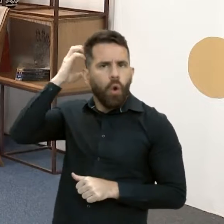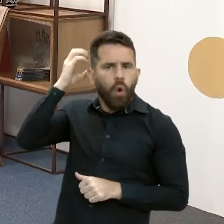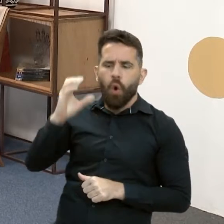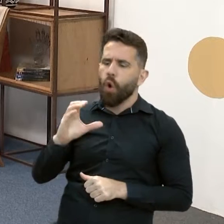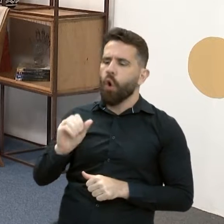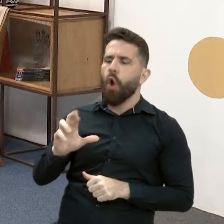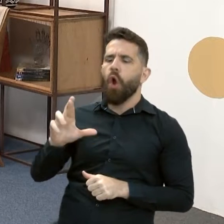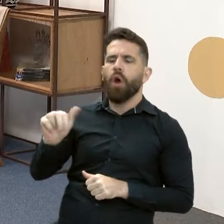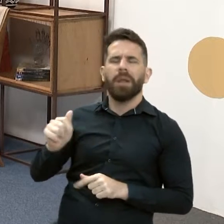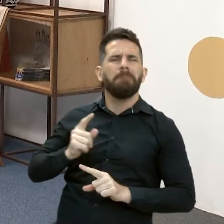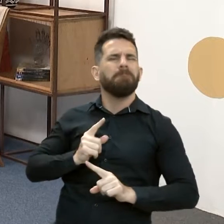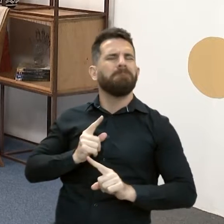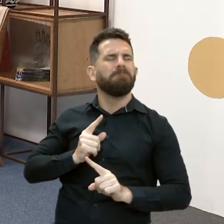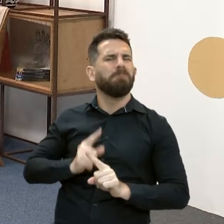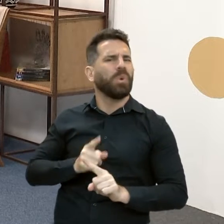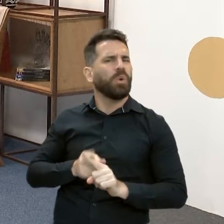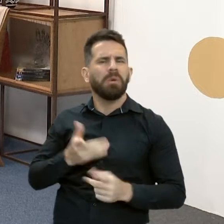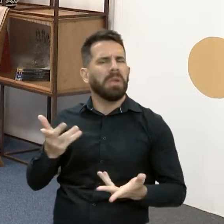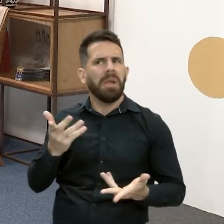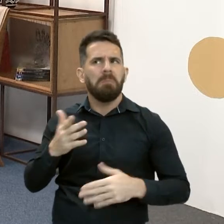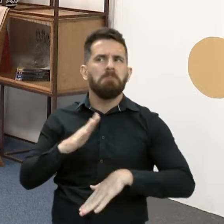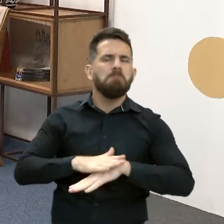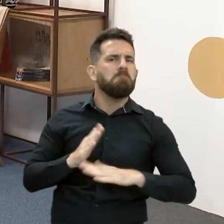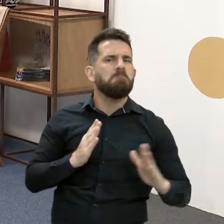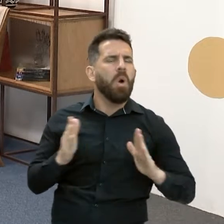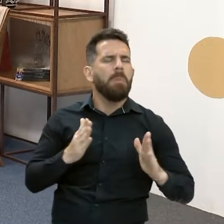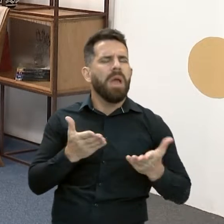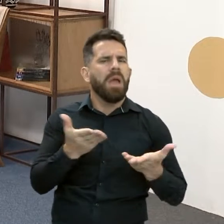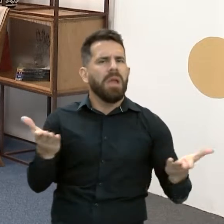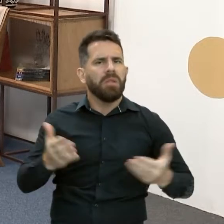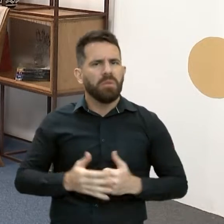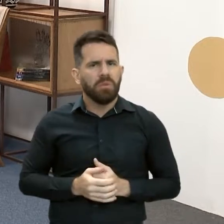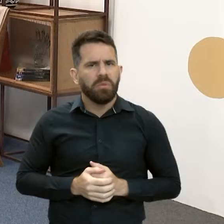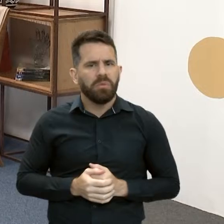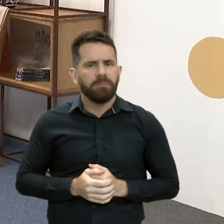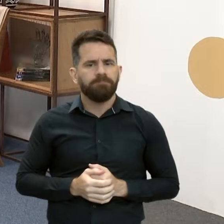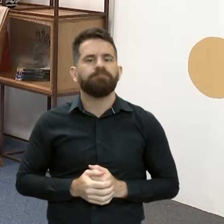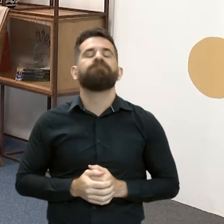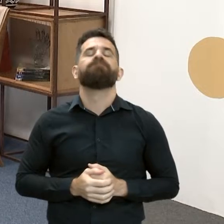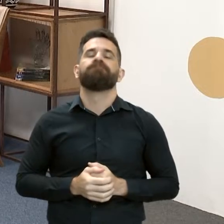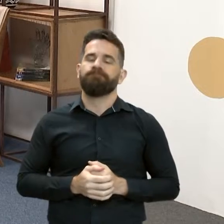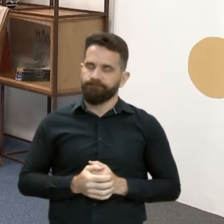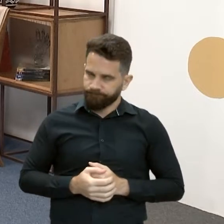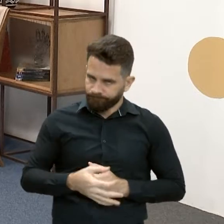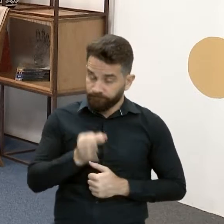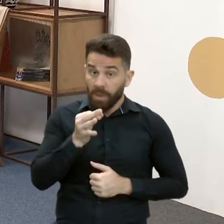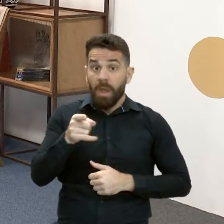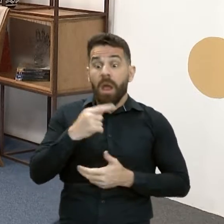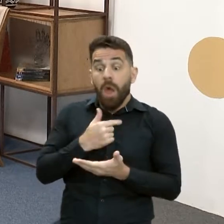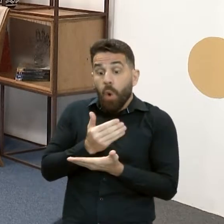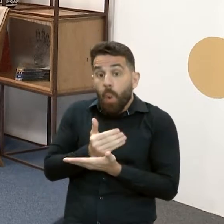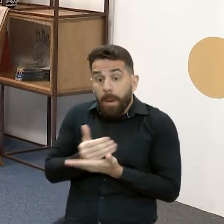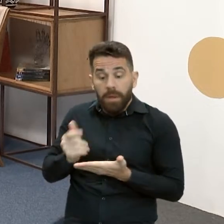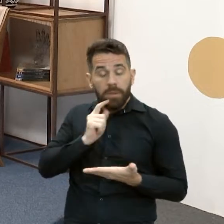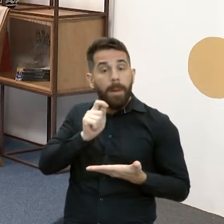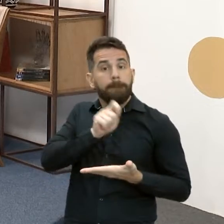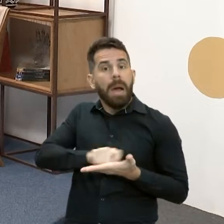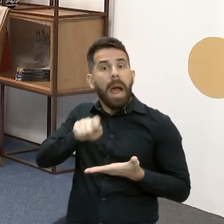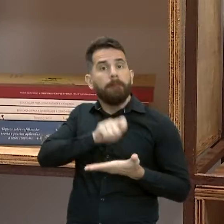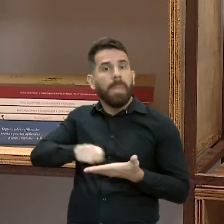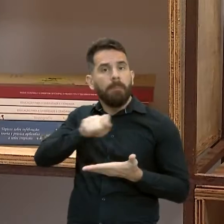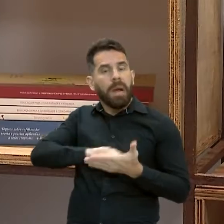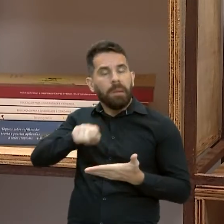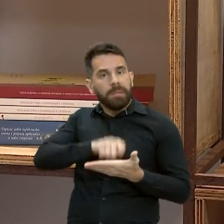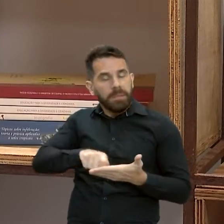qual momento que isso aconteceu? Foi por volta aí quando ela começa realmente a escrever e a publicar.